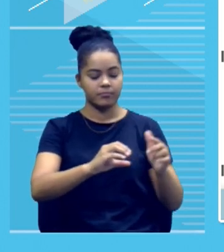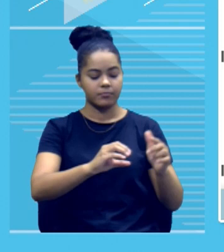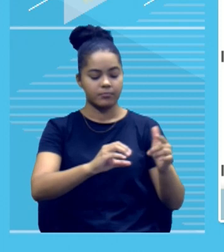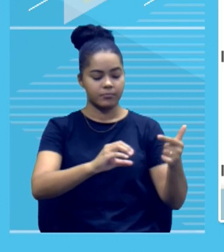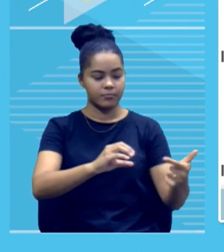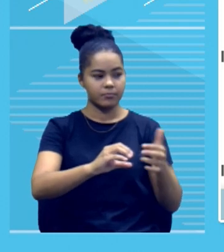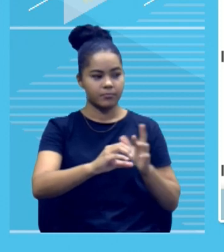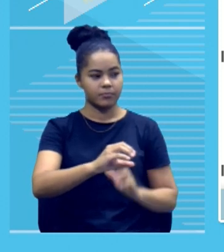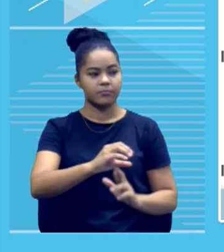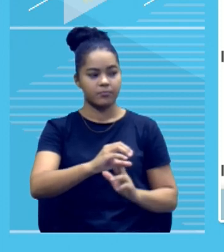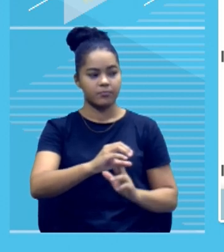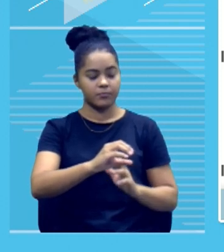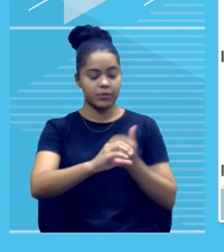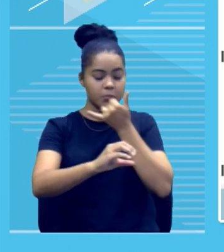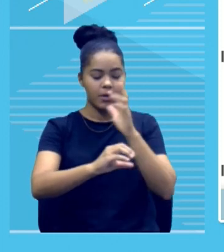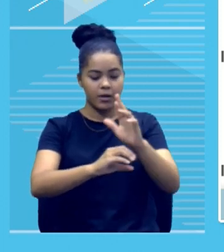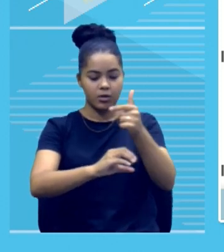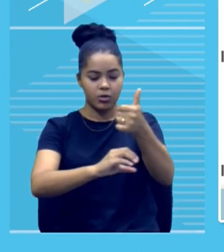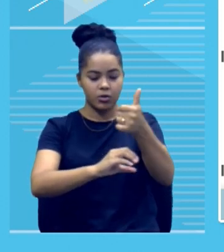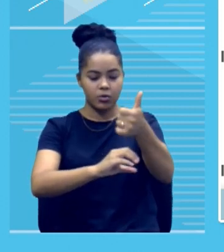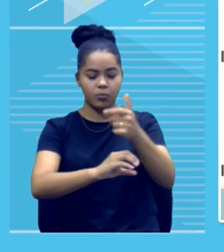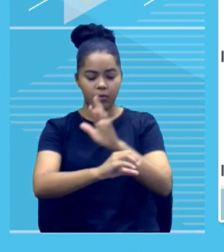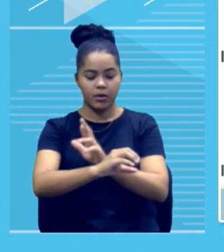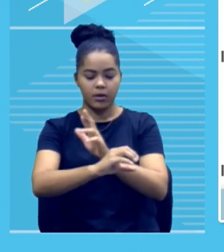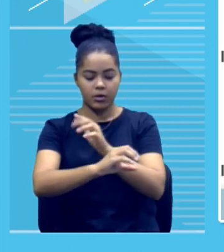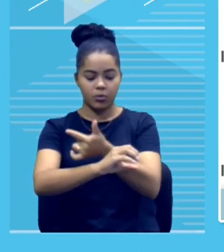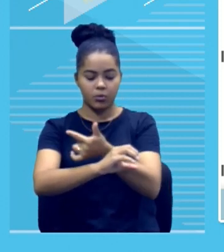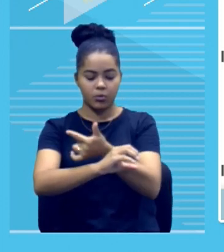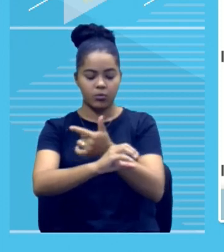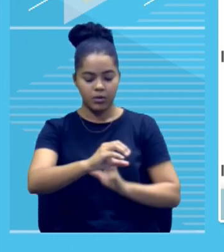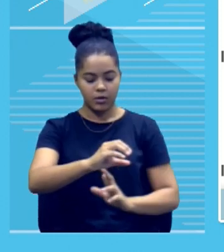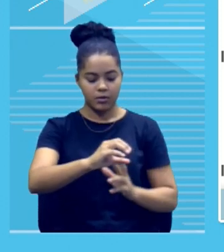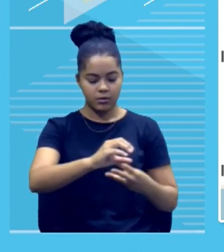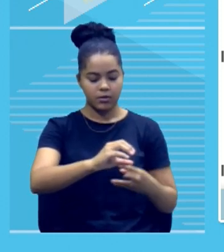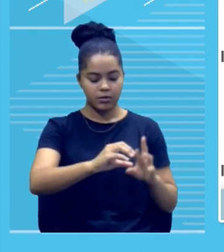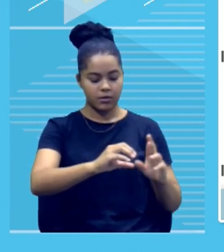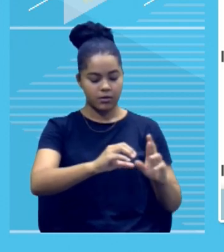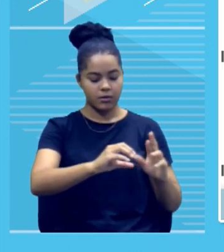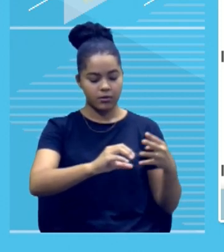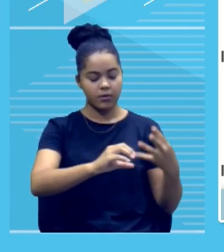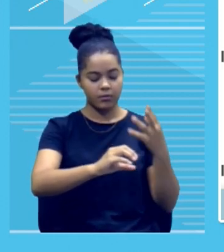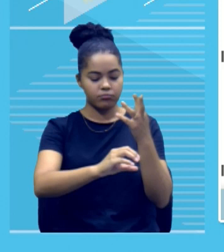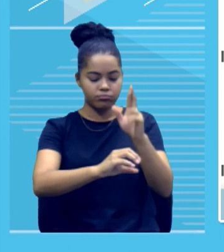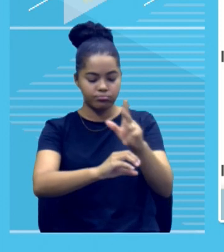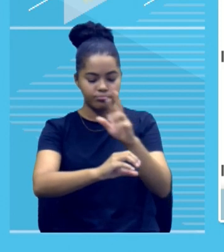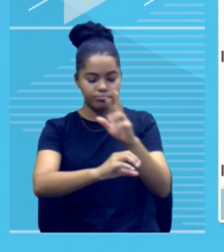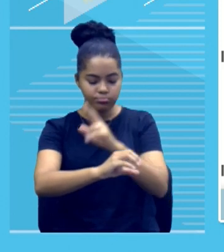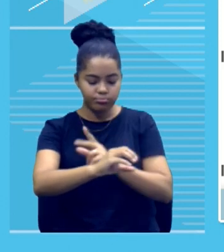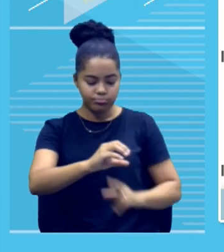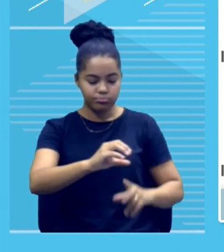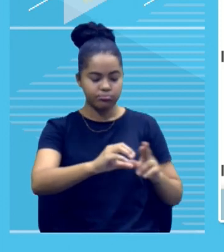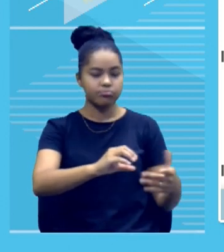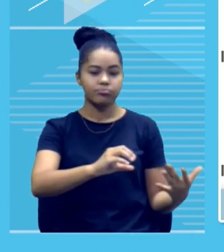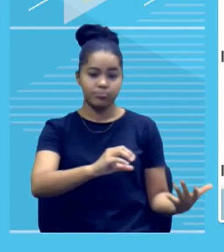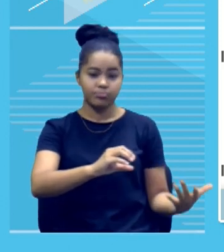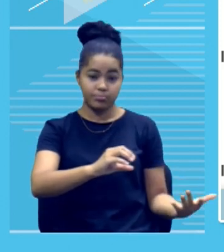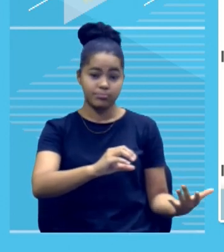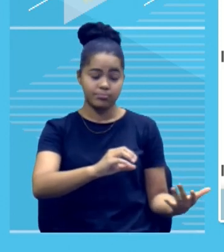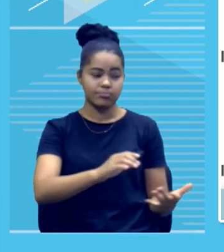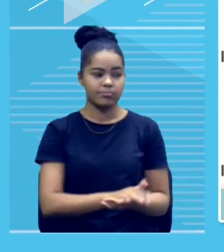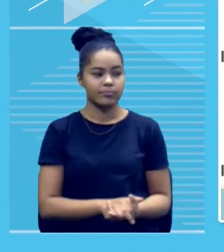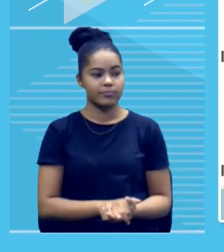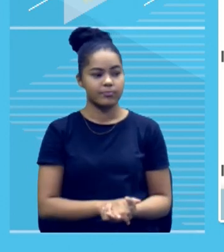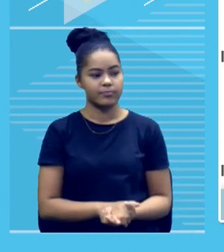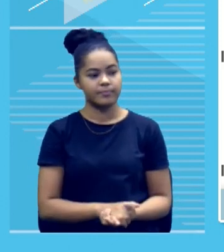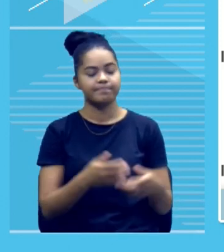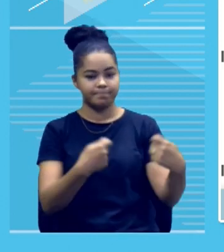R4. Então, ele é chamado de carbono assimétrico quiral, ó, tá? Para identificar um carbono quiral, é